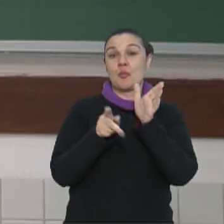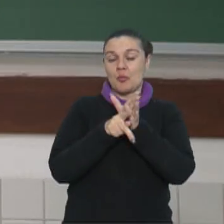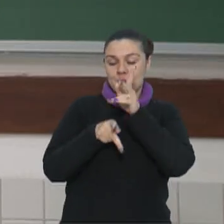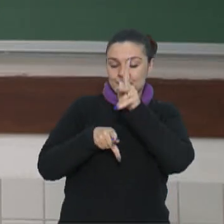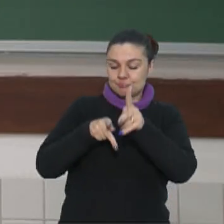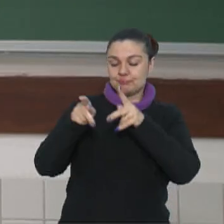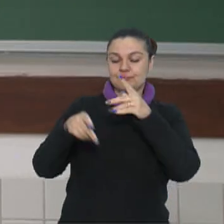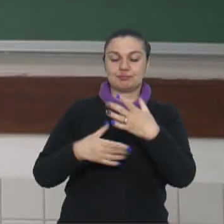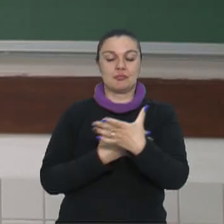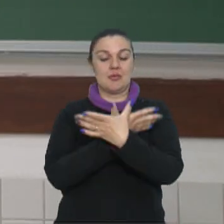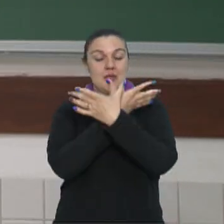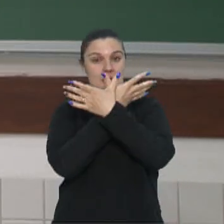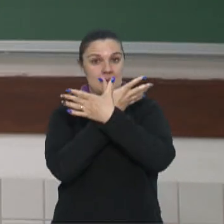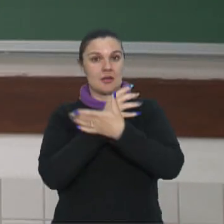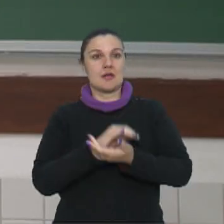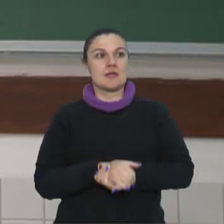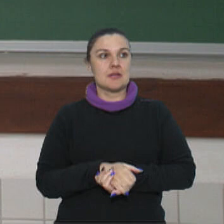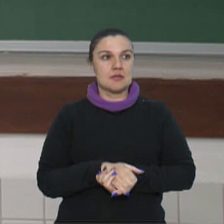asteca,